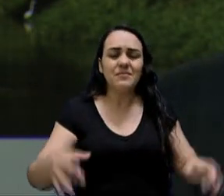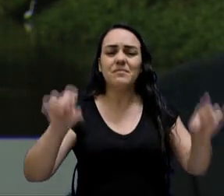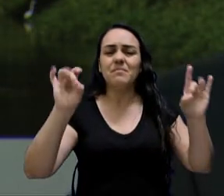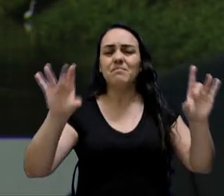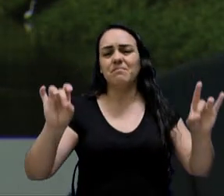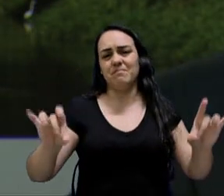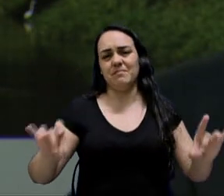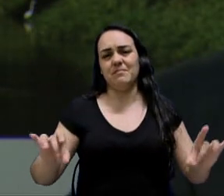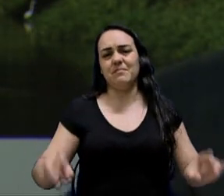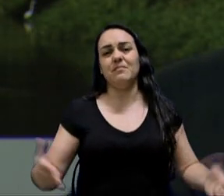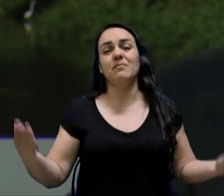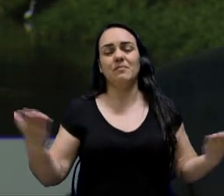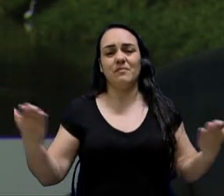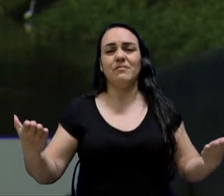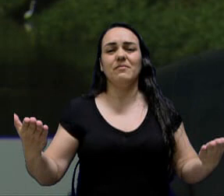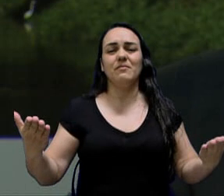estendida.